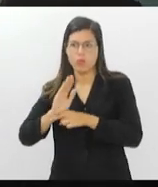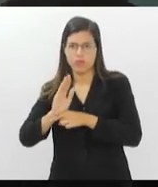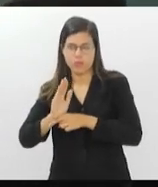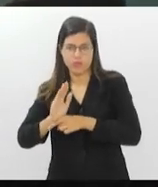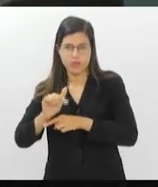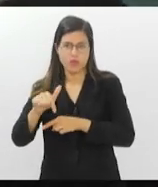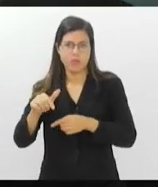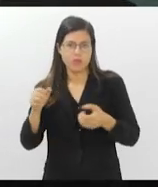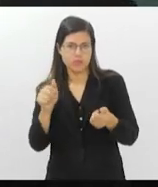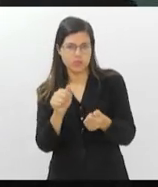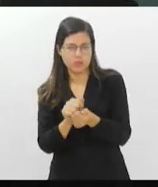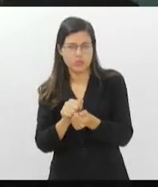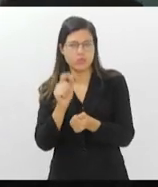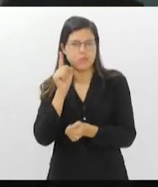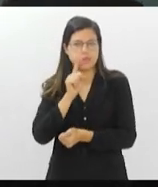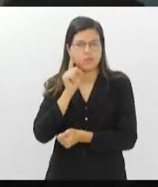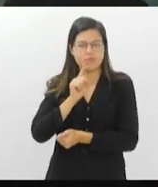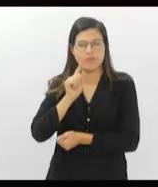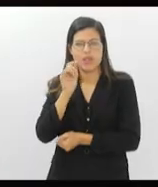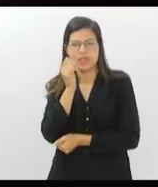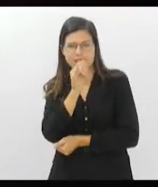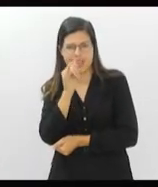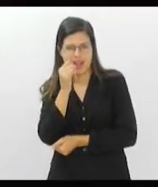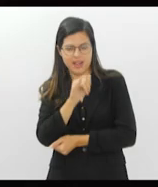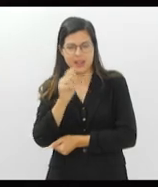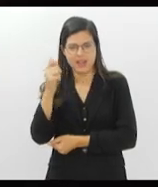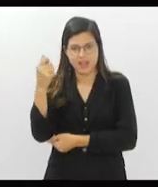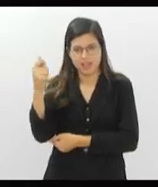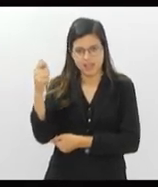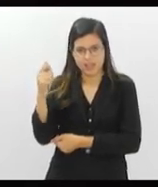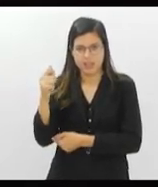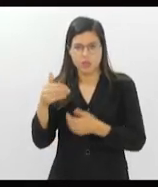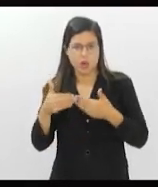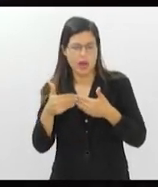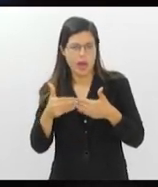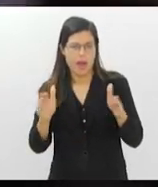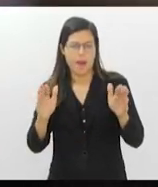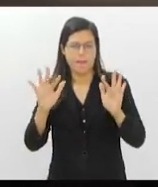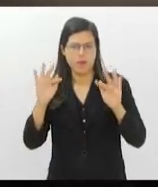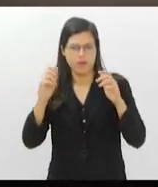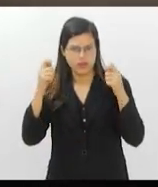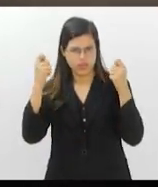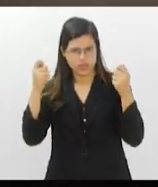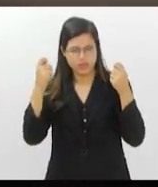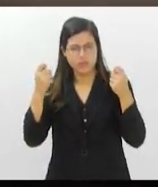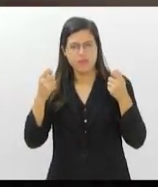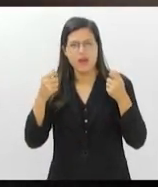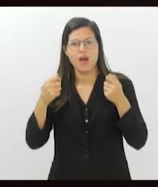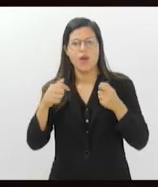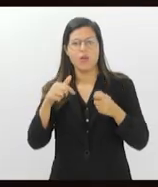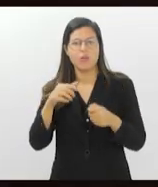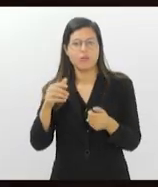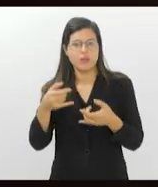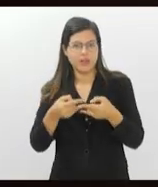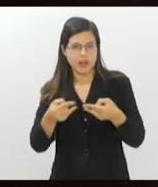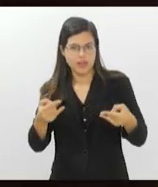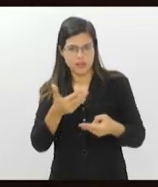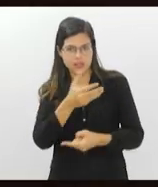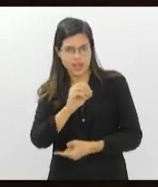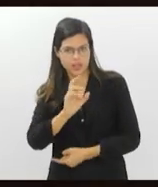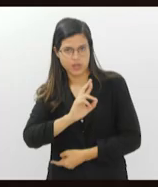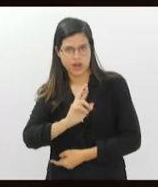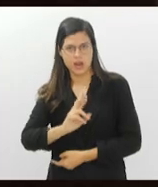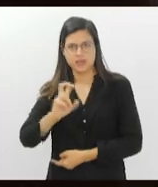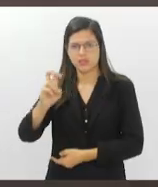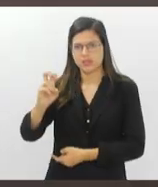conjunta Estados Unidos, Itália e Argentina, abre o festival, que está em sua 13ª edição, com ingressos a R$ 10 a inteira e R$